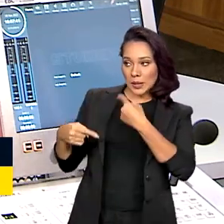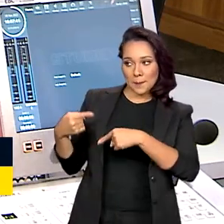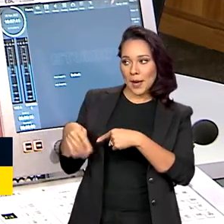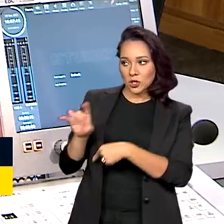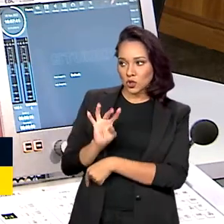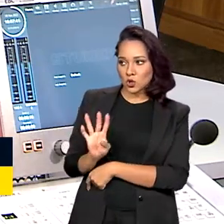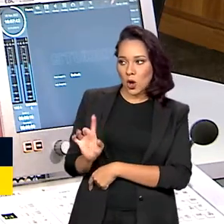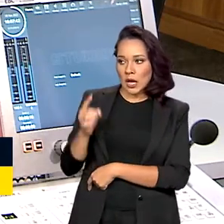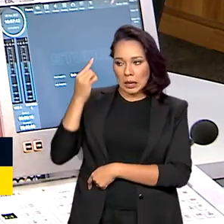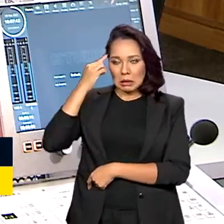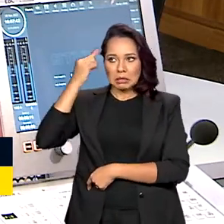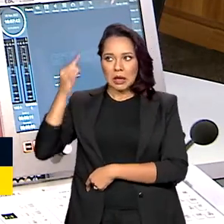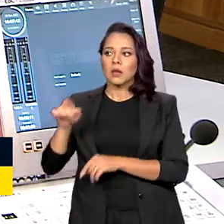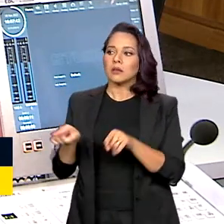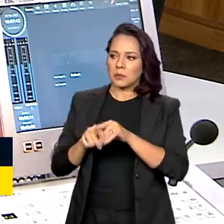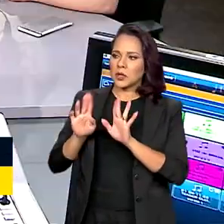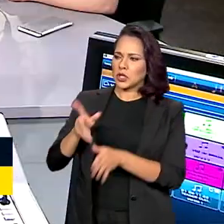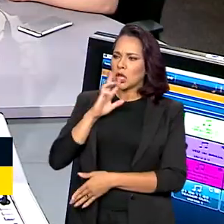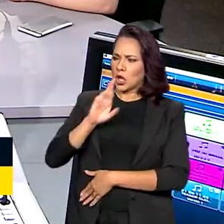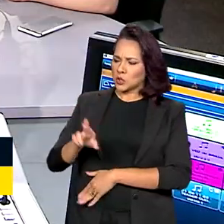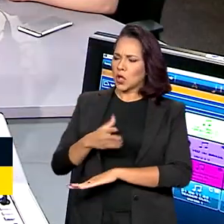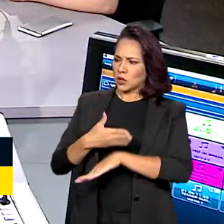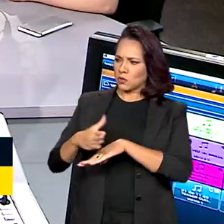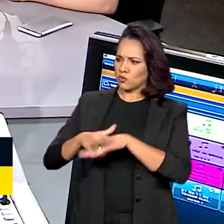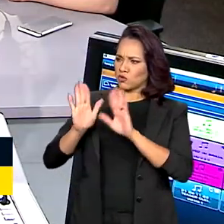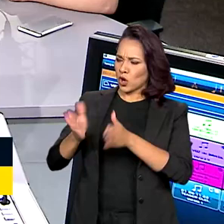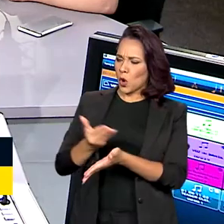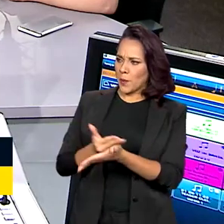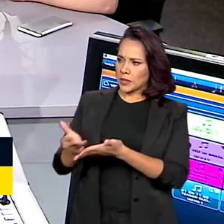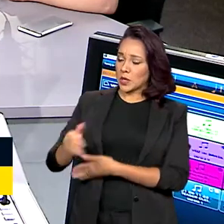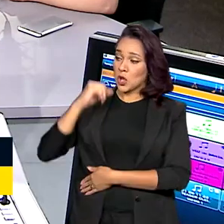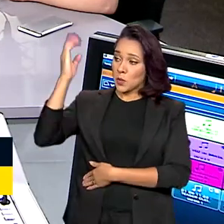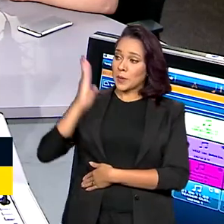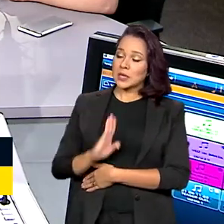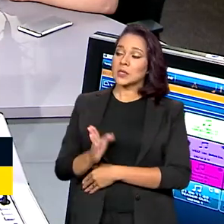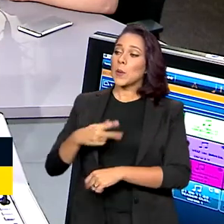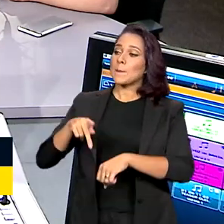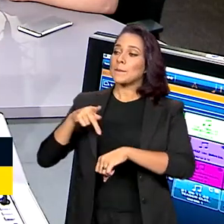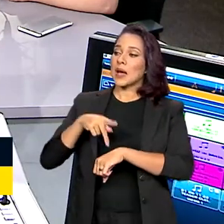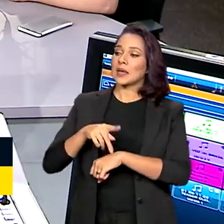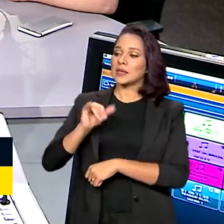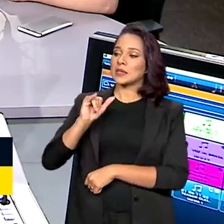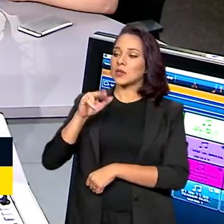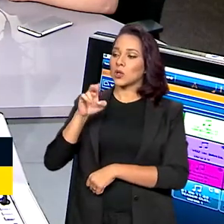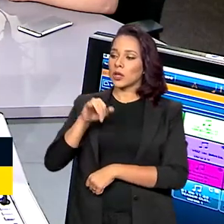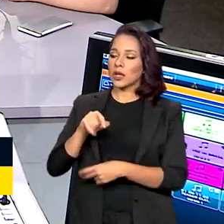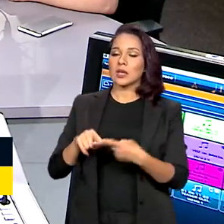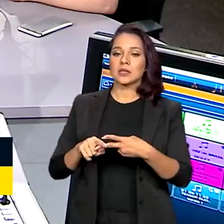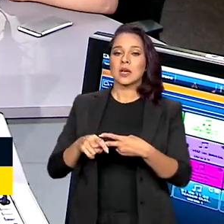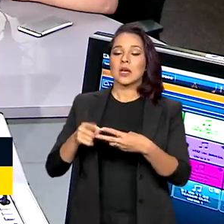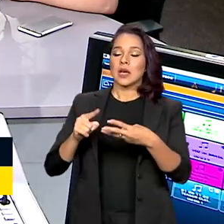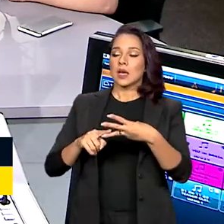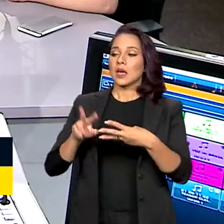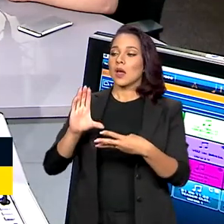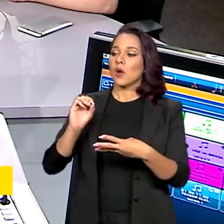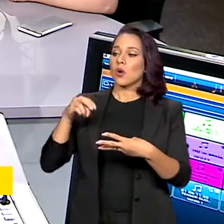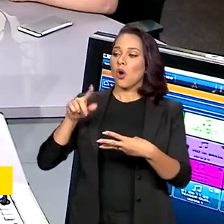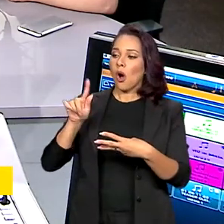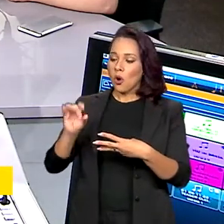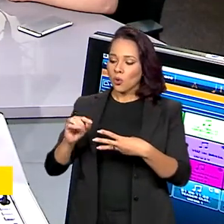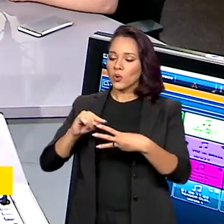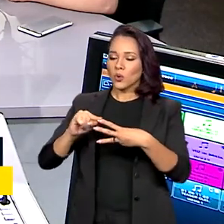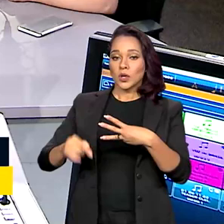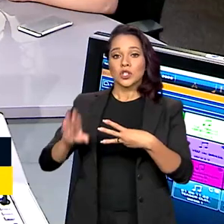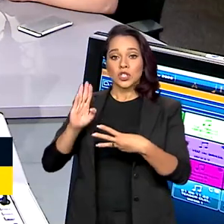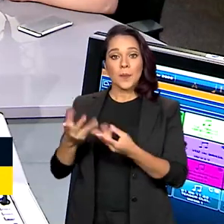né? Não são só ideias também. Já tem resultado prático começando a sair. Brasil, Indonésia e República Democrática do Congo já estão dando os primeiros